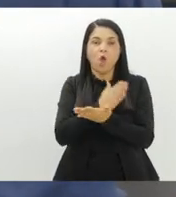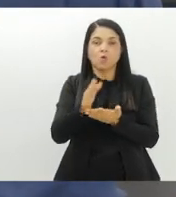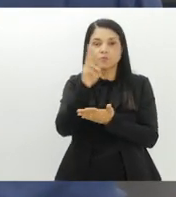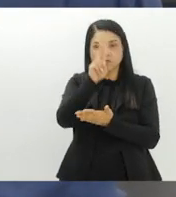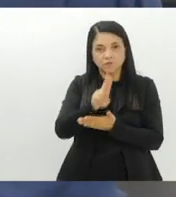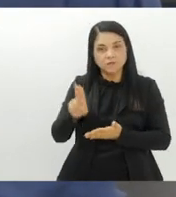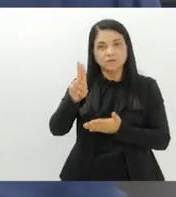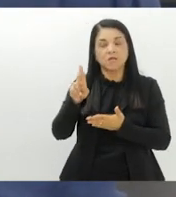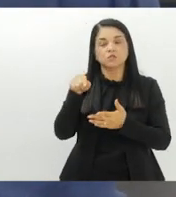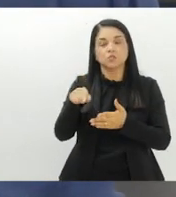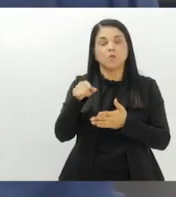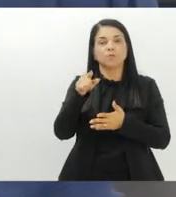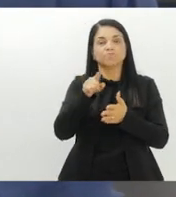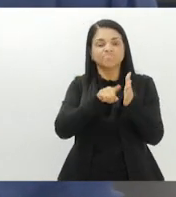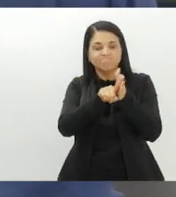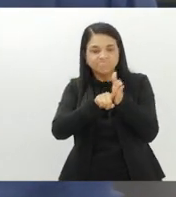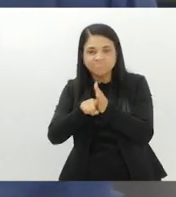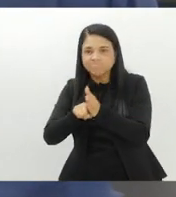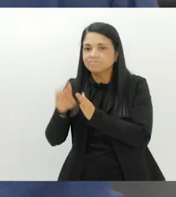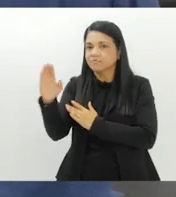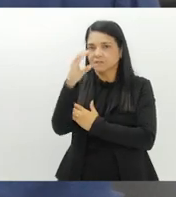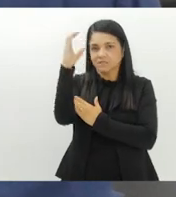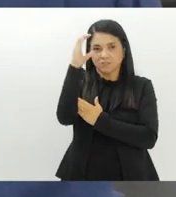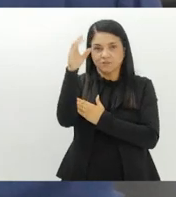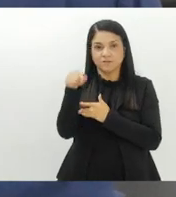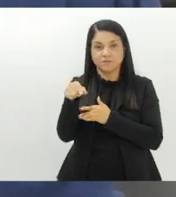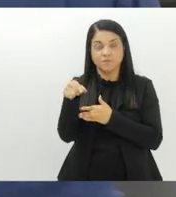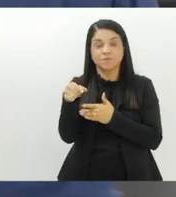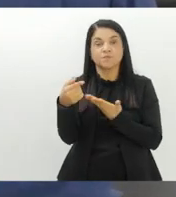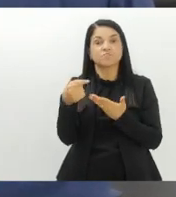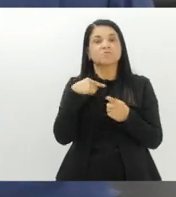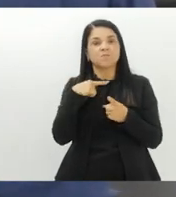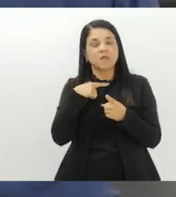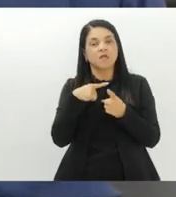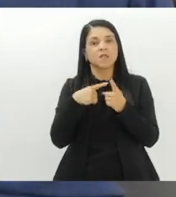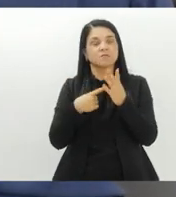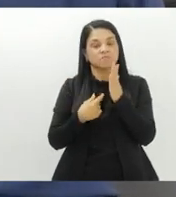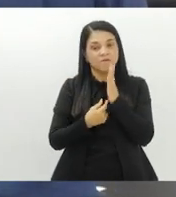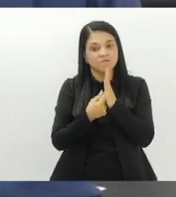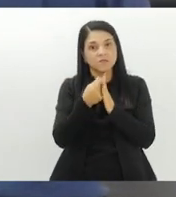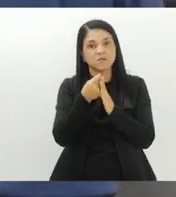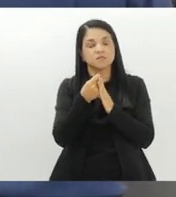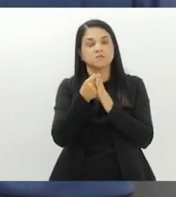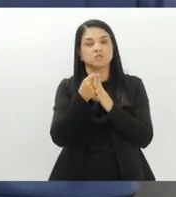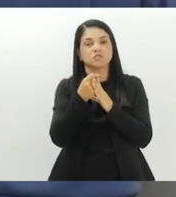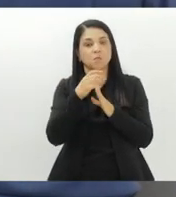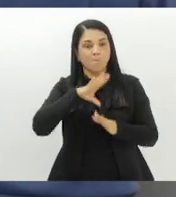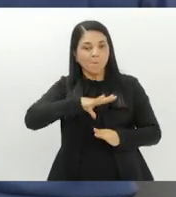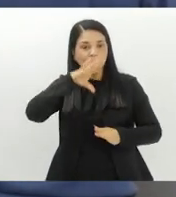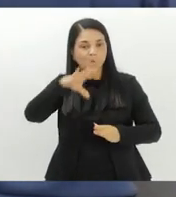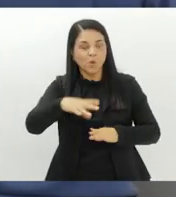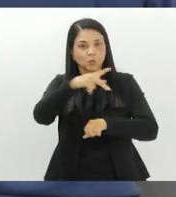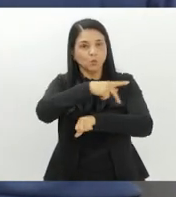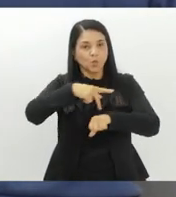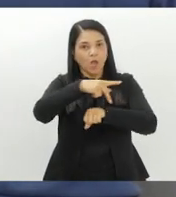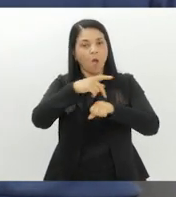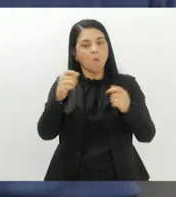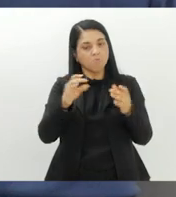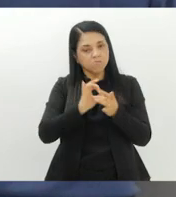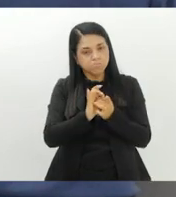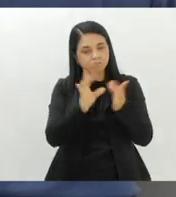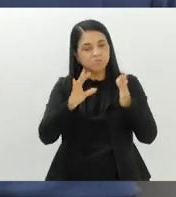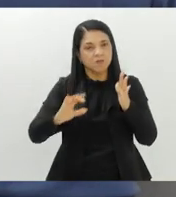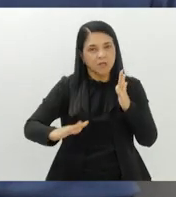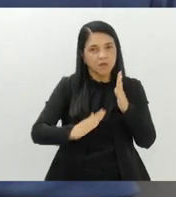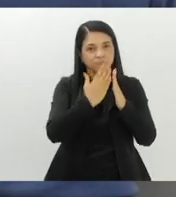estudo científico, que faz parte hoje das finanças de Portugal, onde as pessoas podem abrir agora seus terreiros